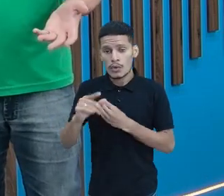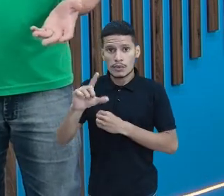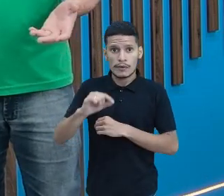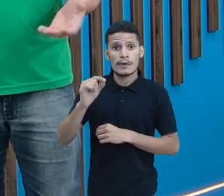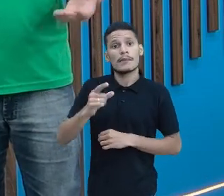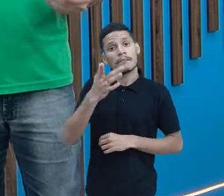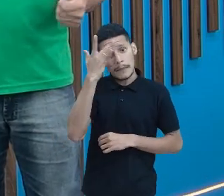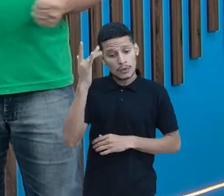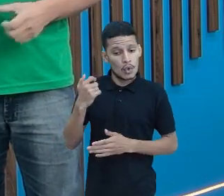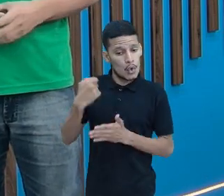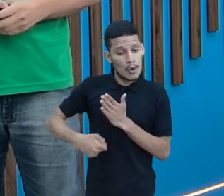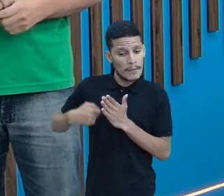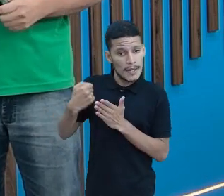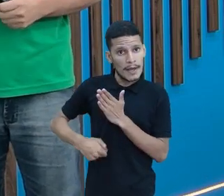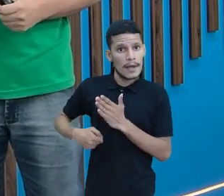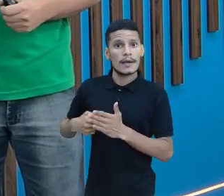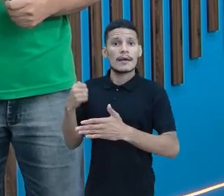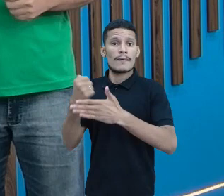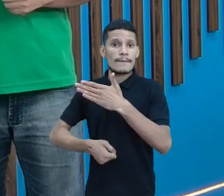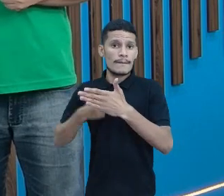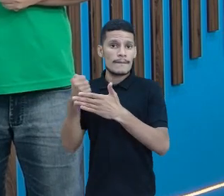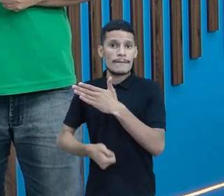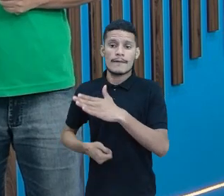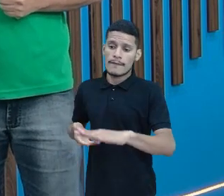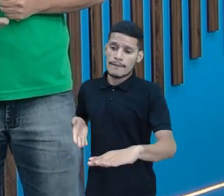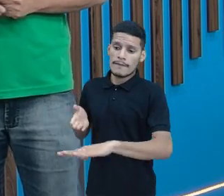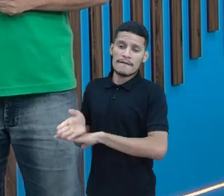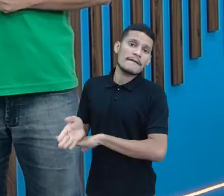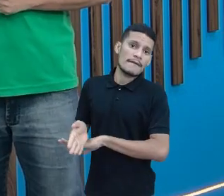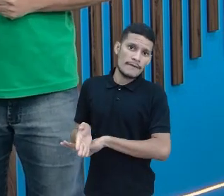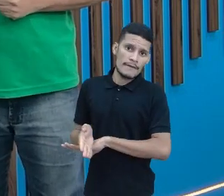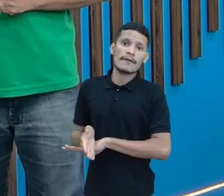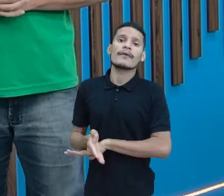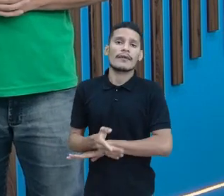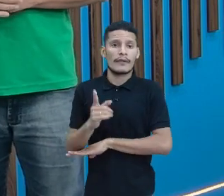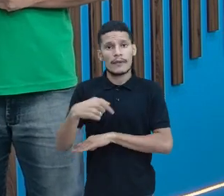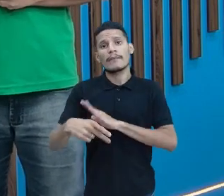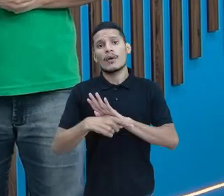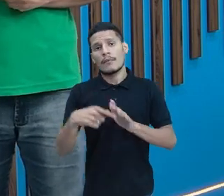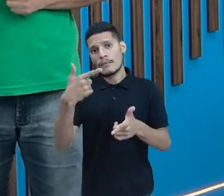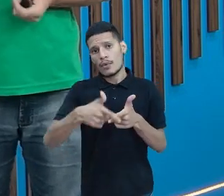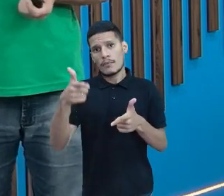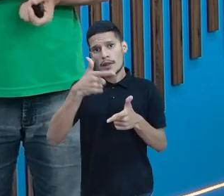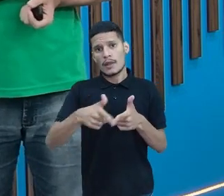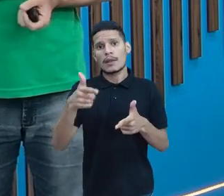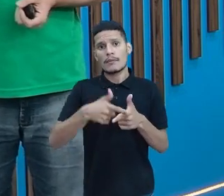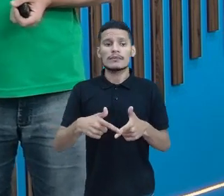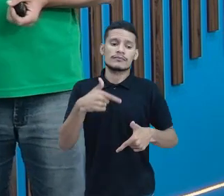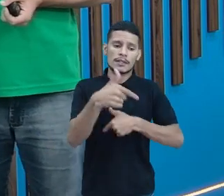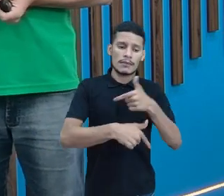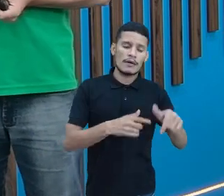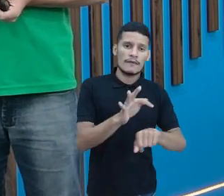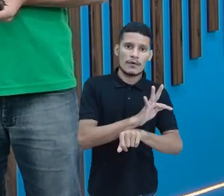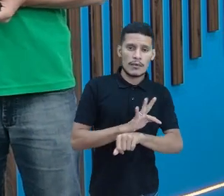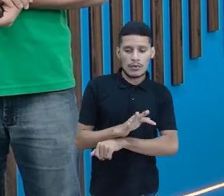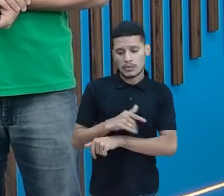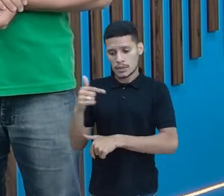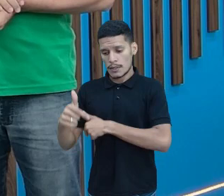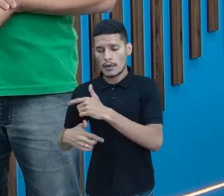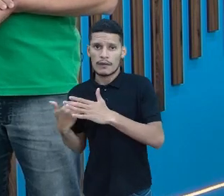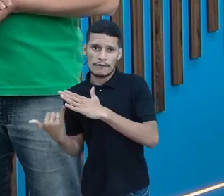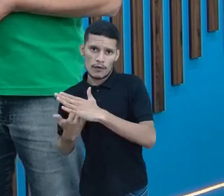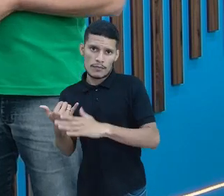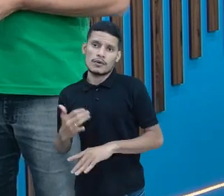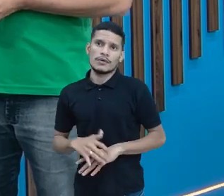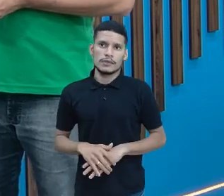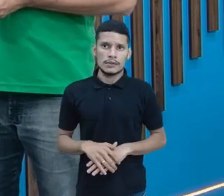a. Então, essa é uma maior desvantagem, o maior problema nessa relação entre o trabalho formal e o trabalho informal,